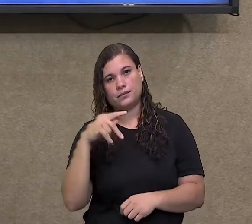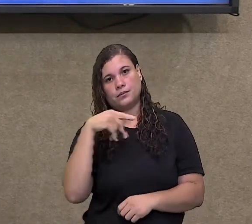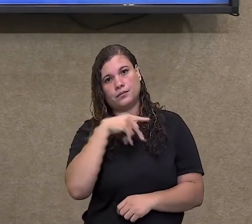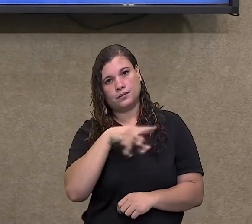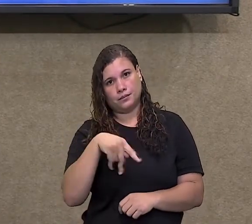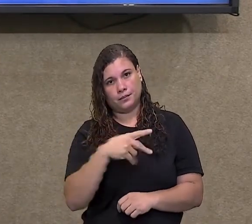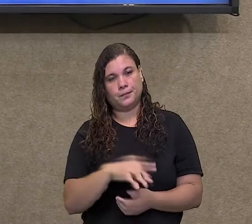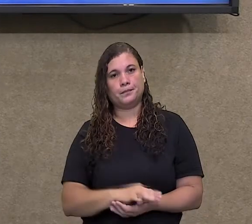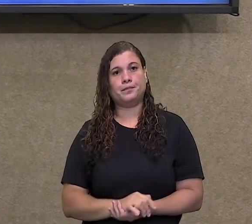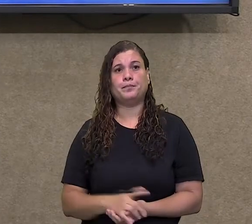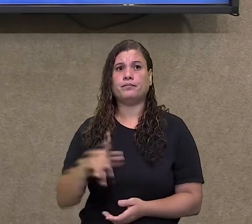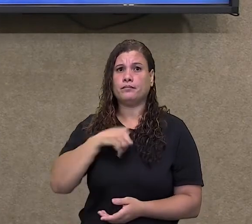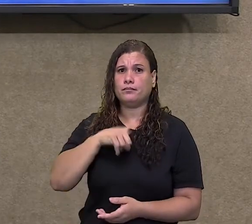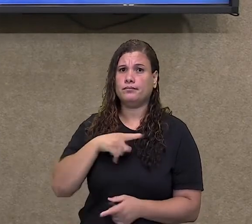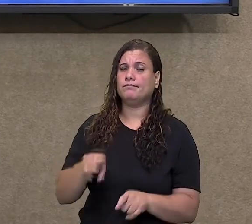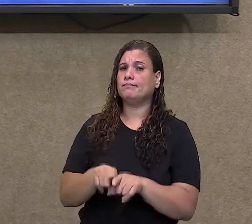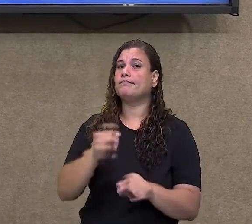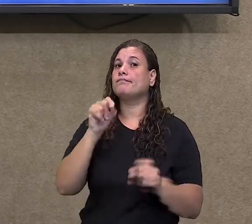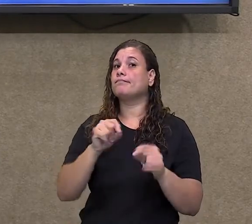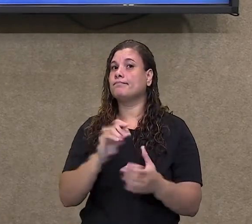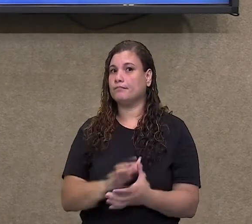Temos também cidades